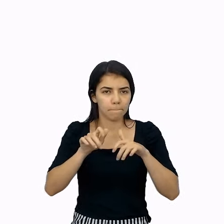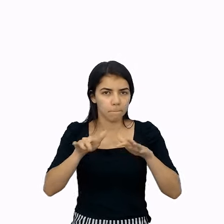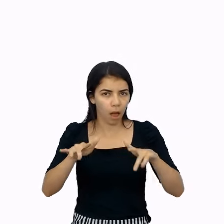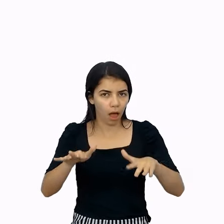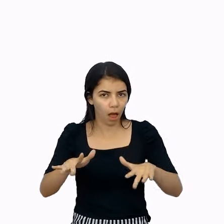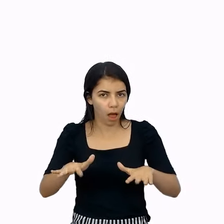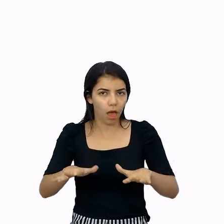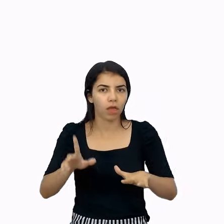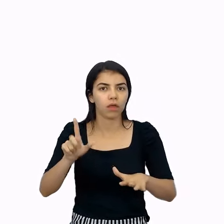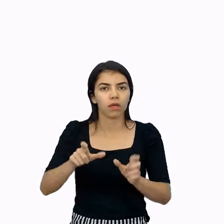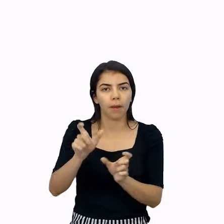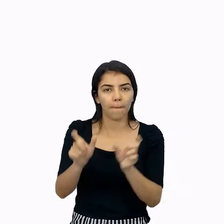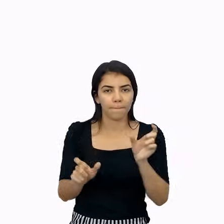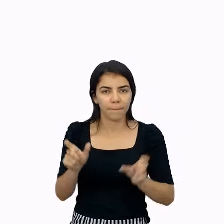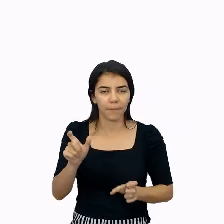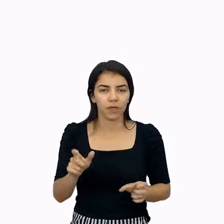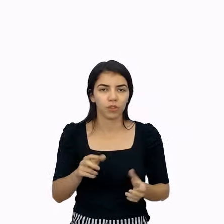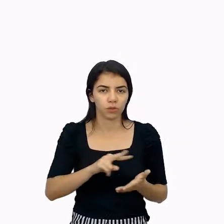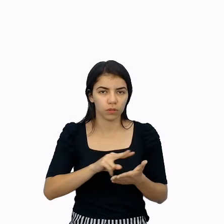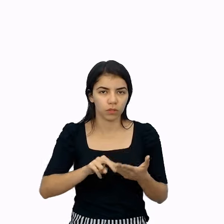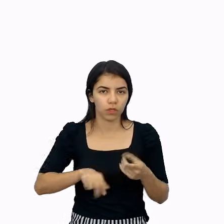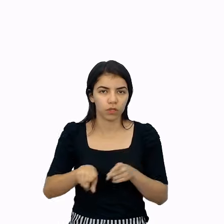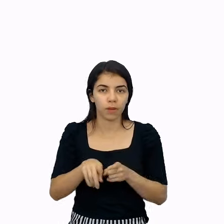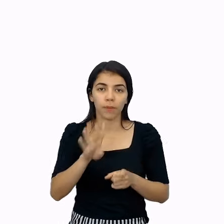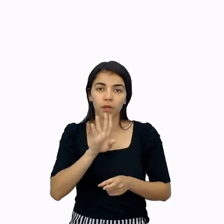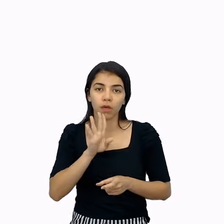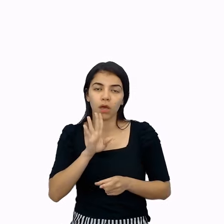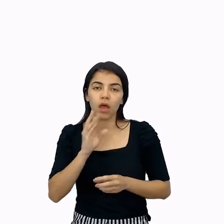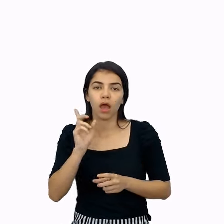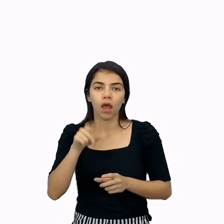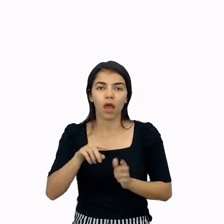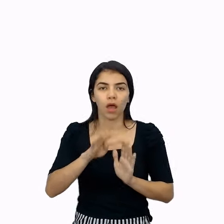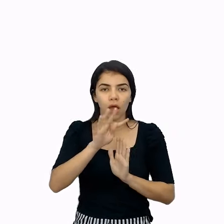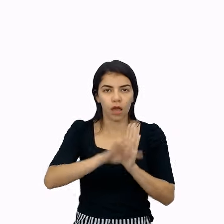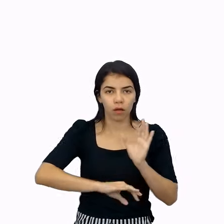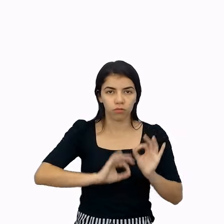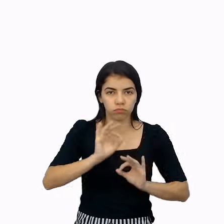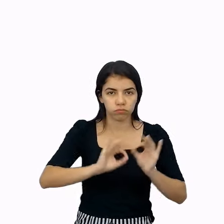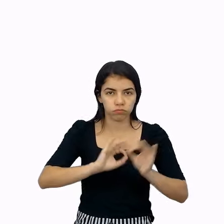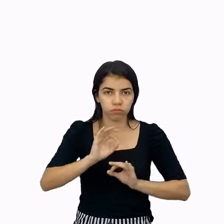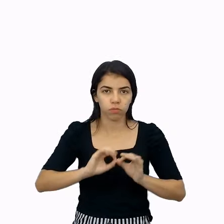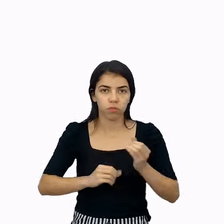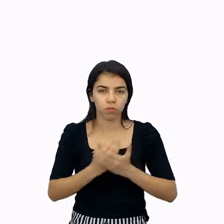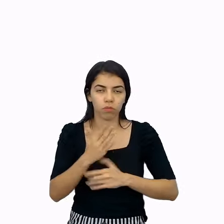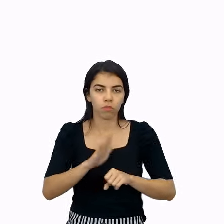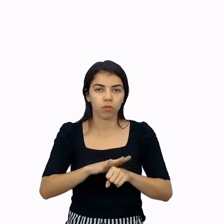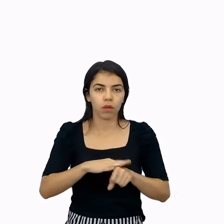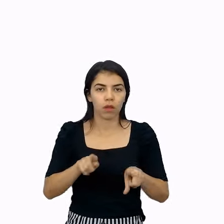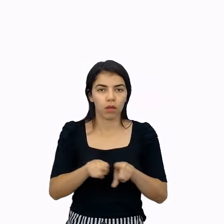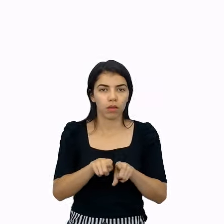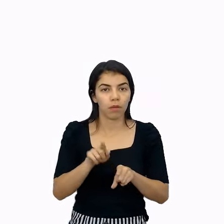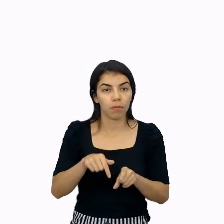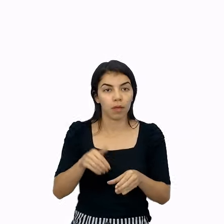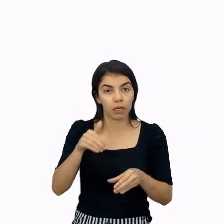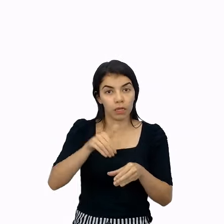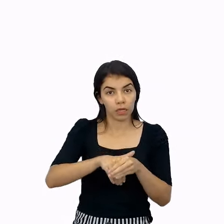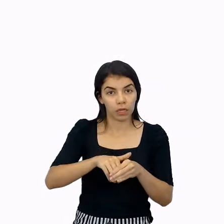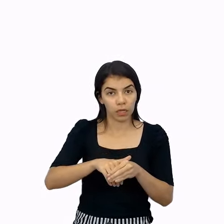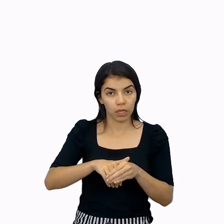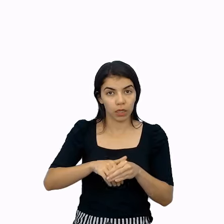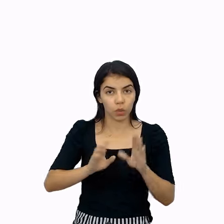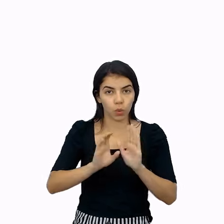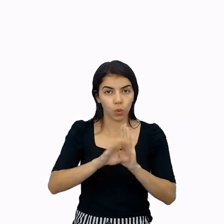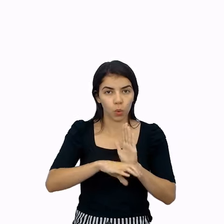cotidiano dos falantes e são reconhecidos tanto pela estrutura composicional quanto pelo conteúdo